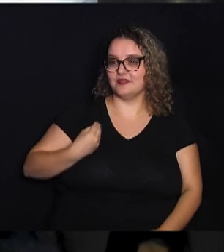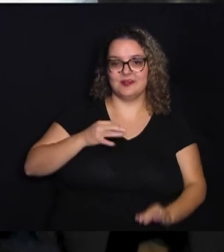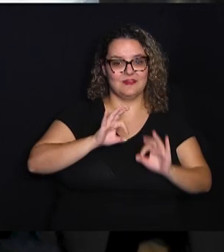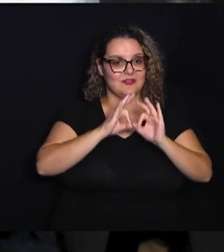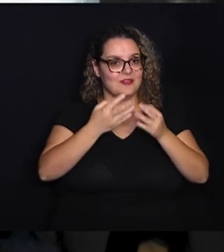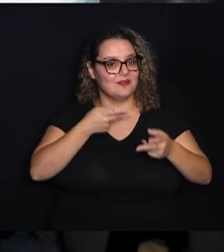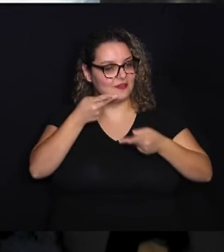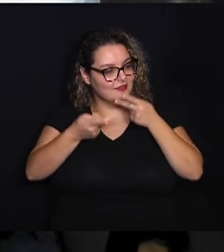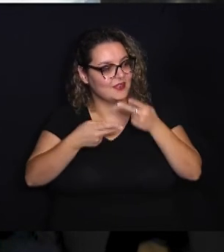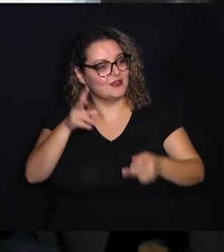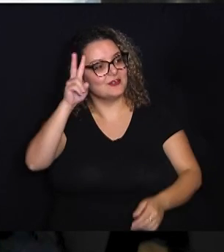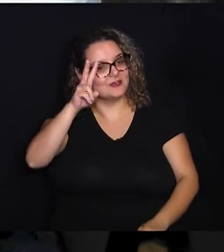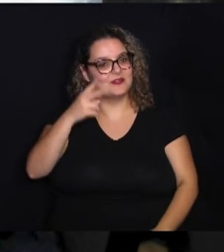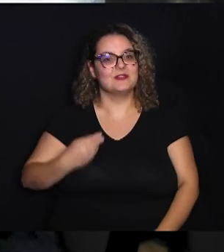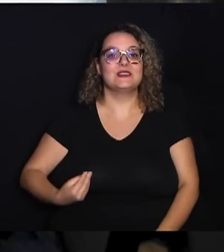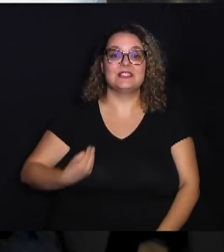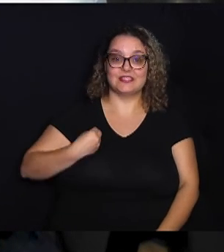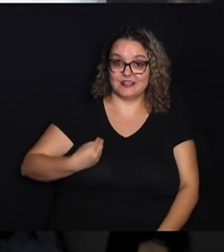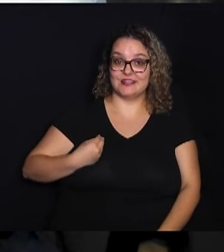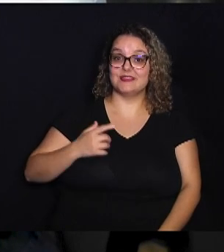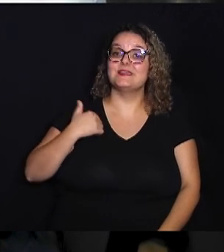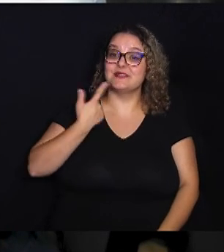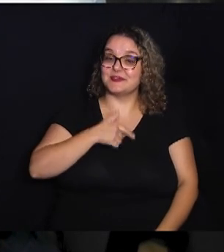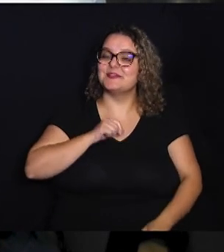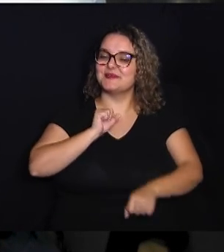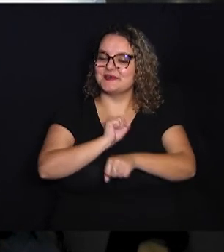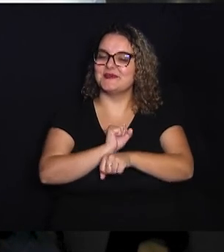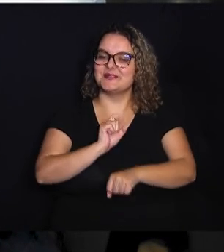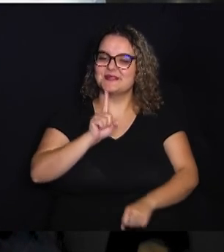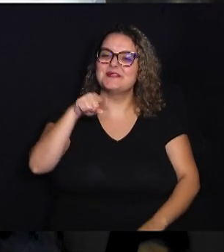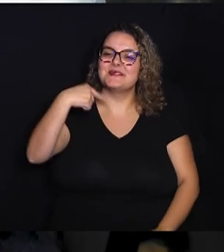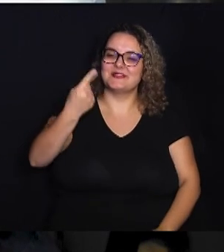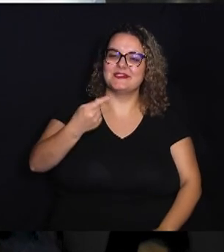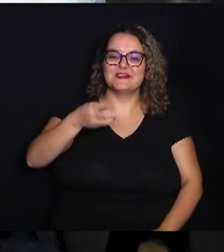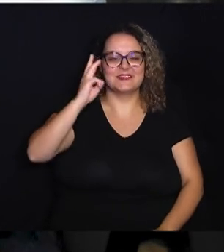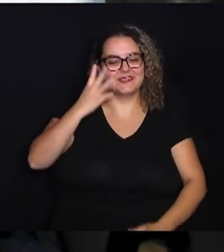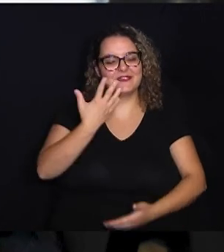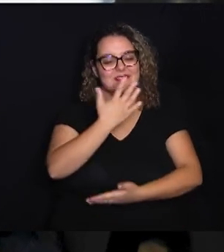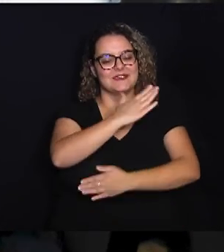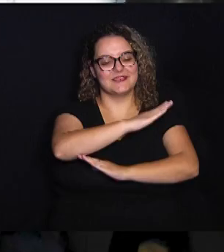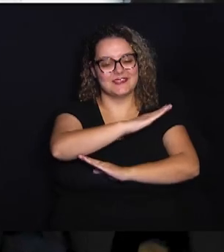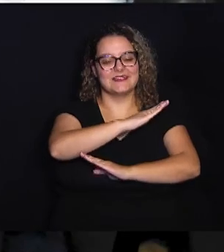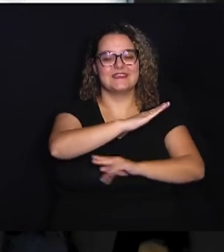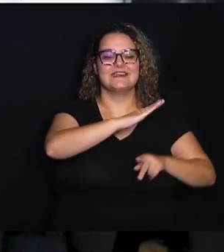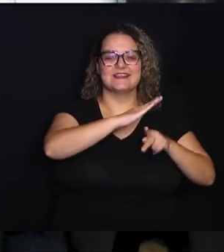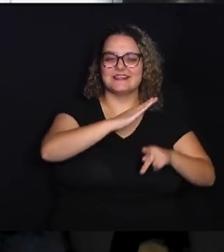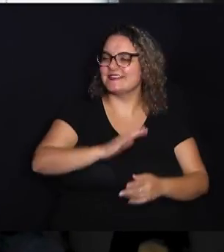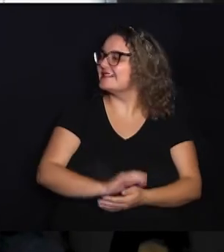um pouco sobre sua história de vida, e a gente te espera num próximo Na Casa do Povo.